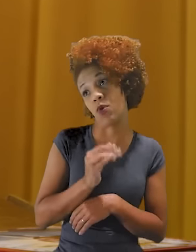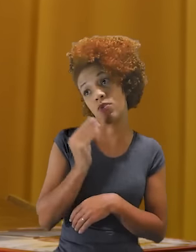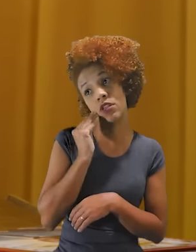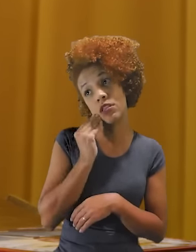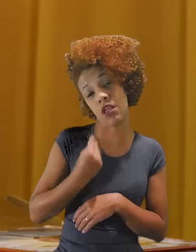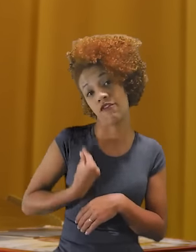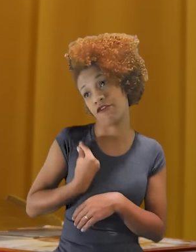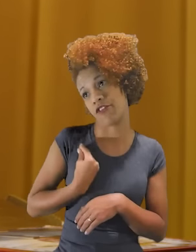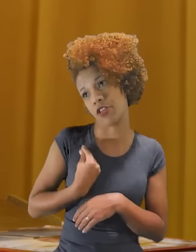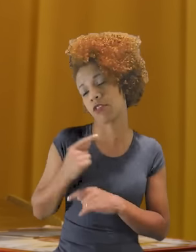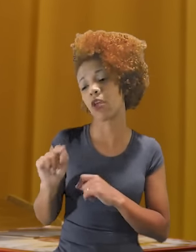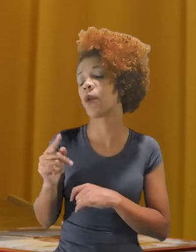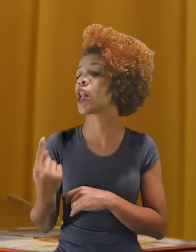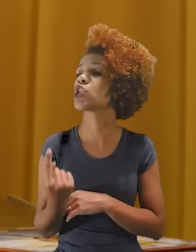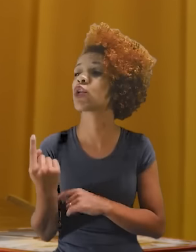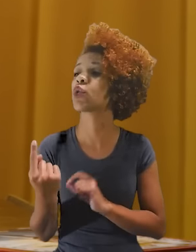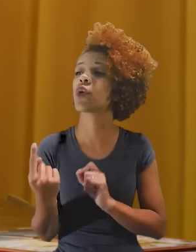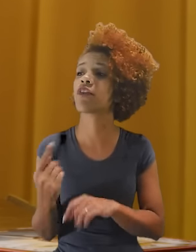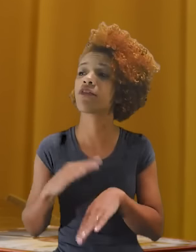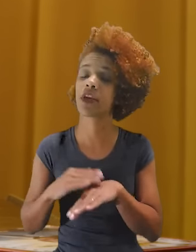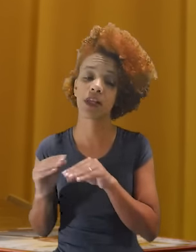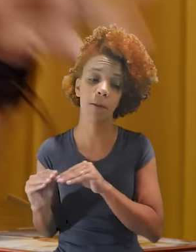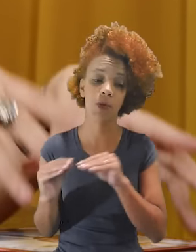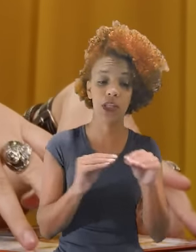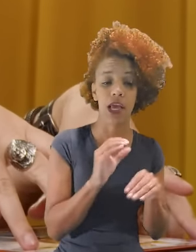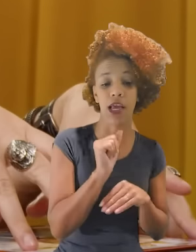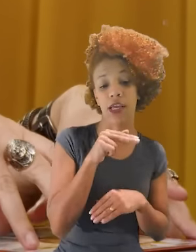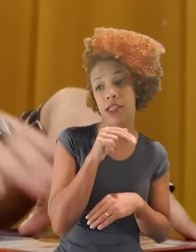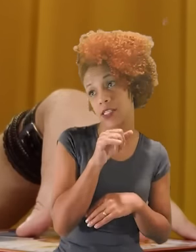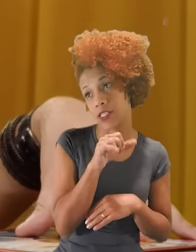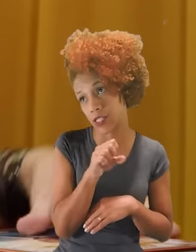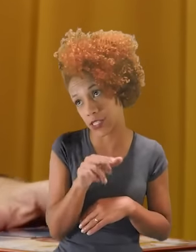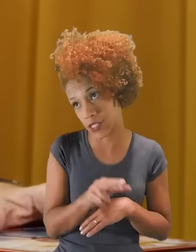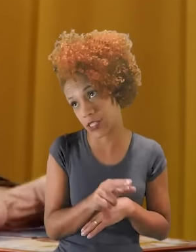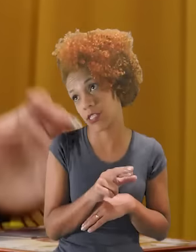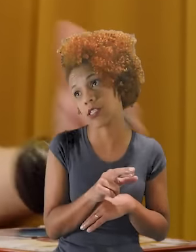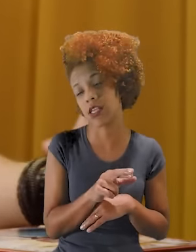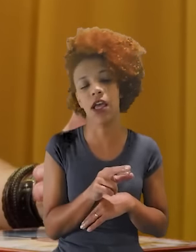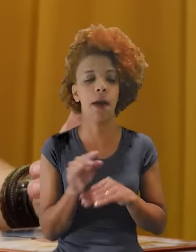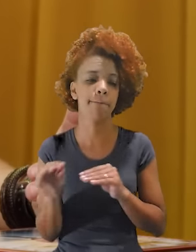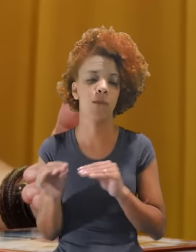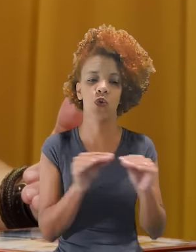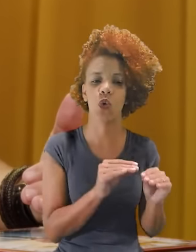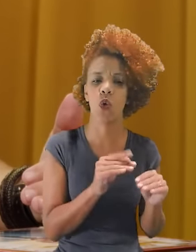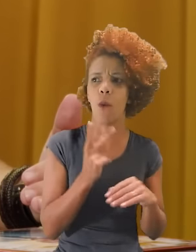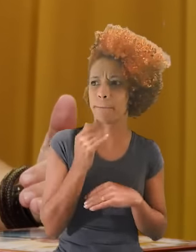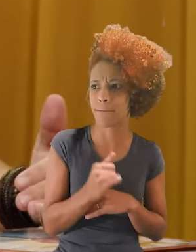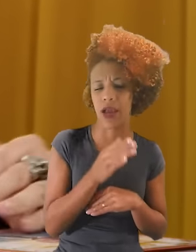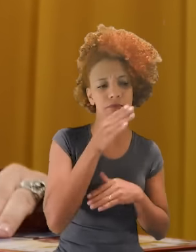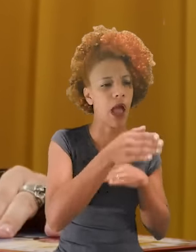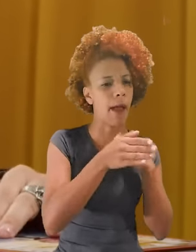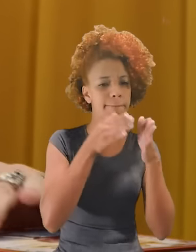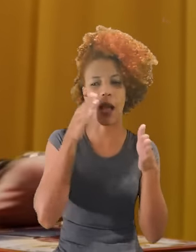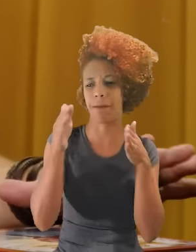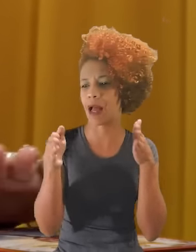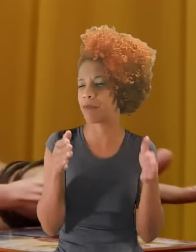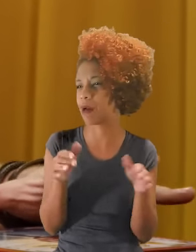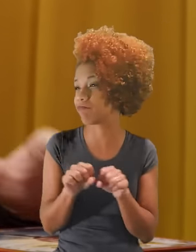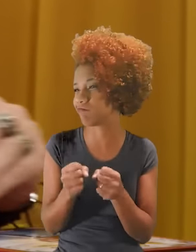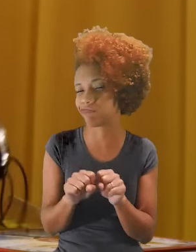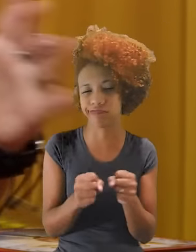o Walt Disney ficou sozinho, o que o pai dele fez? Mudaram para Kansas, saíram de Marceline e foram para lá. O pai dele era um cara, o Maurício, ele entrava em muitos negócios